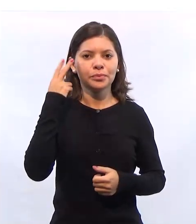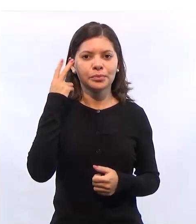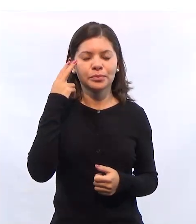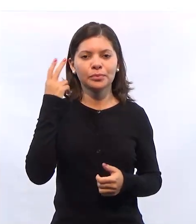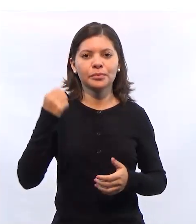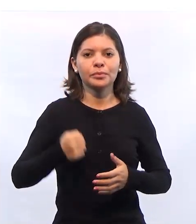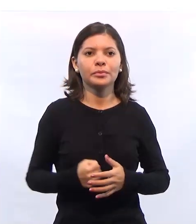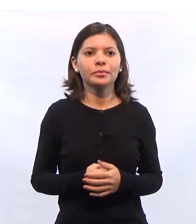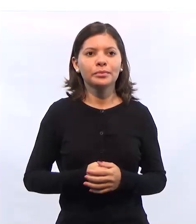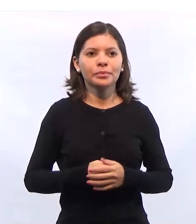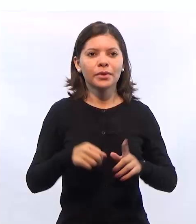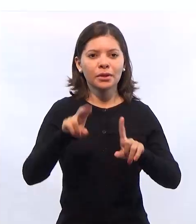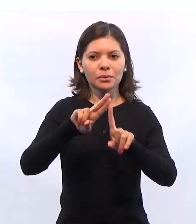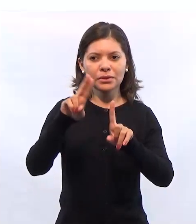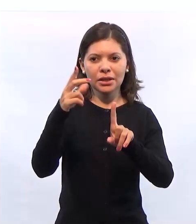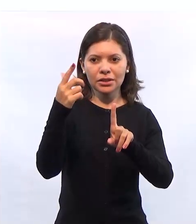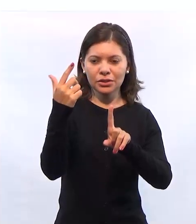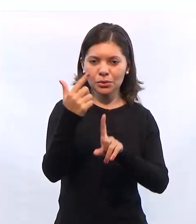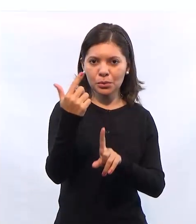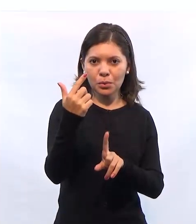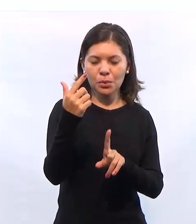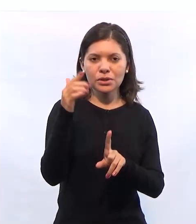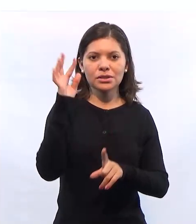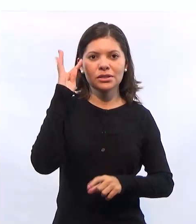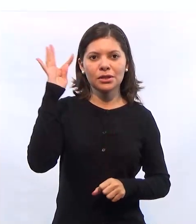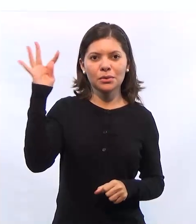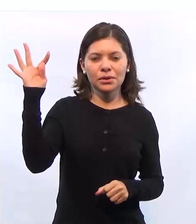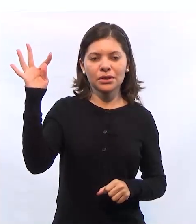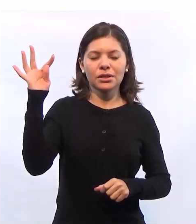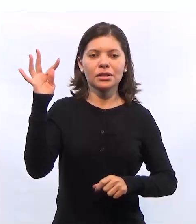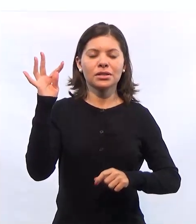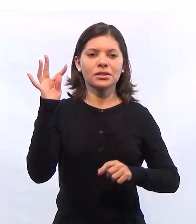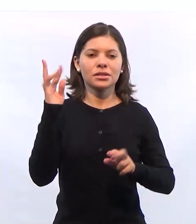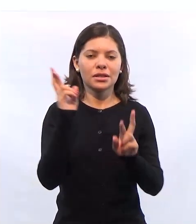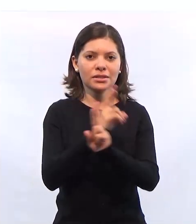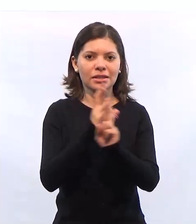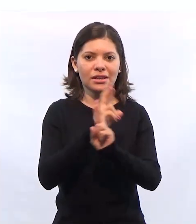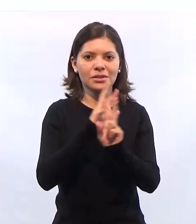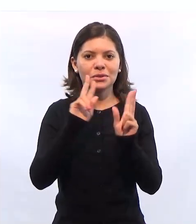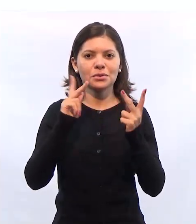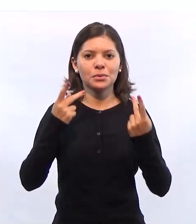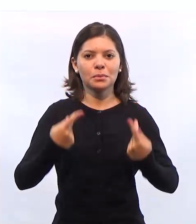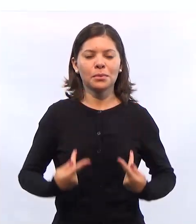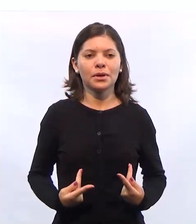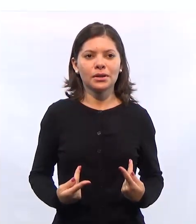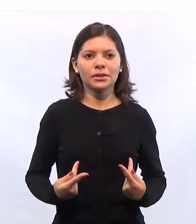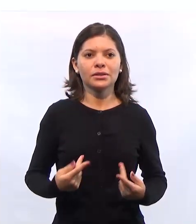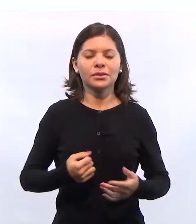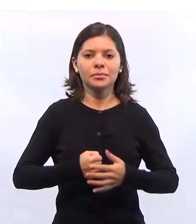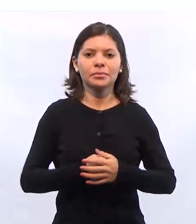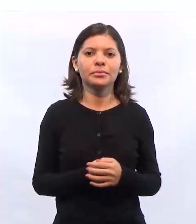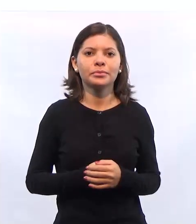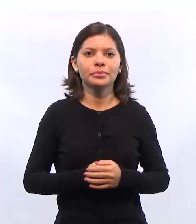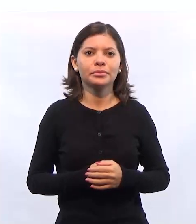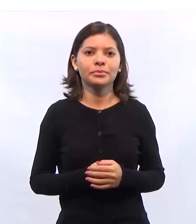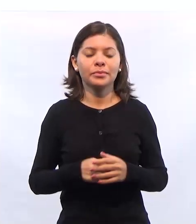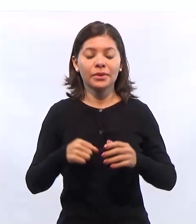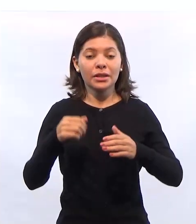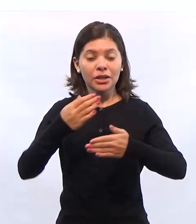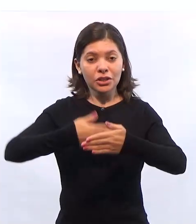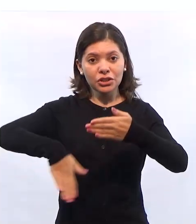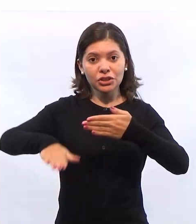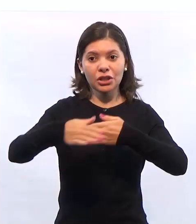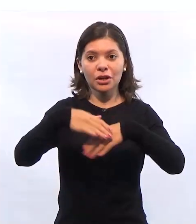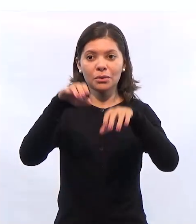da clássica lá na unidade 2 nós falaremos das teorias das relações humanas a teoria estruturalista e também